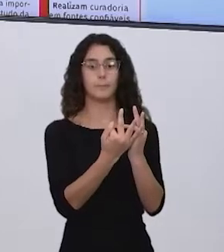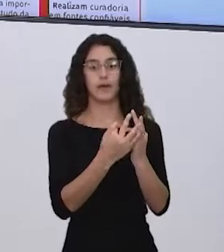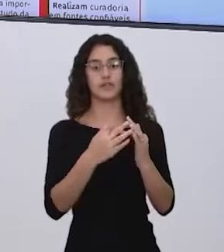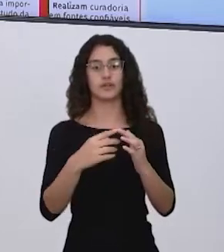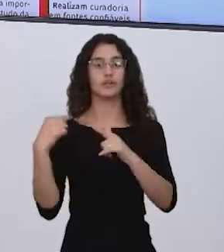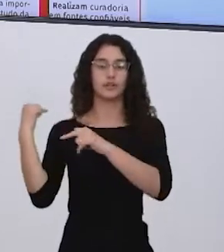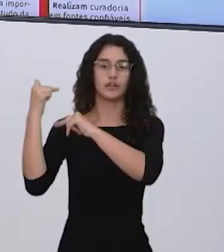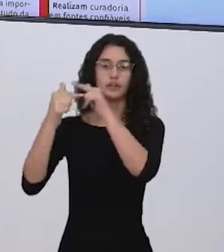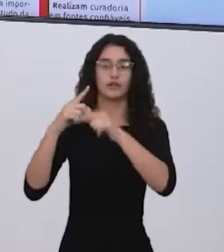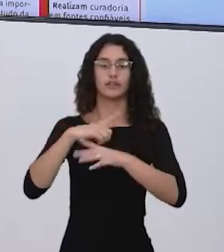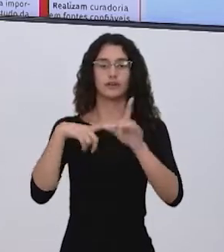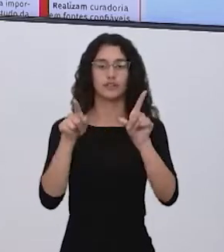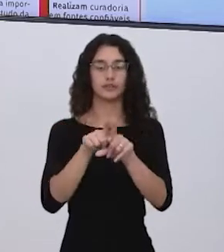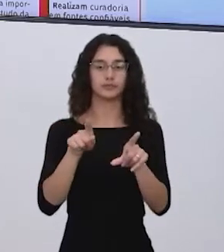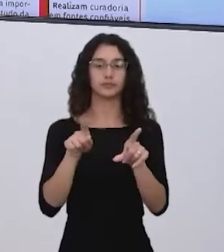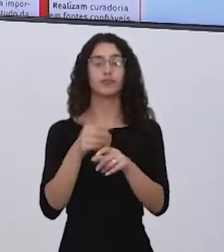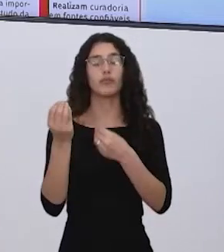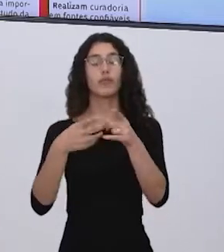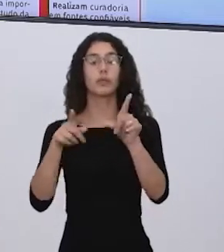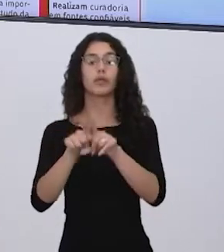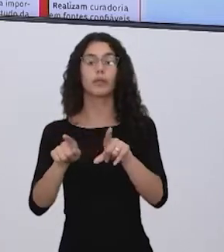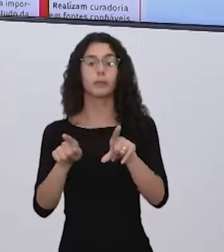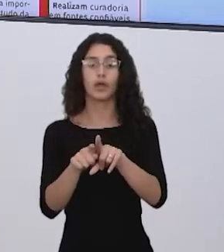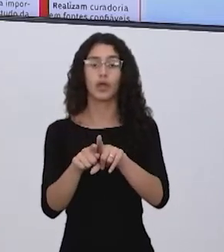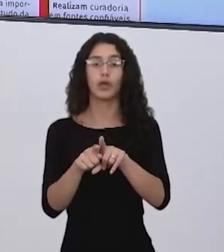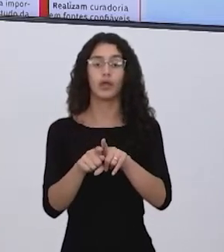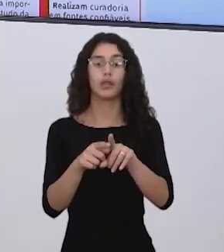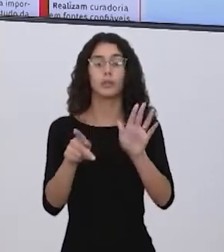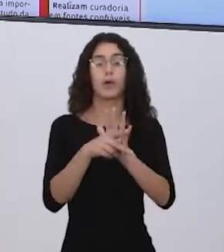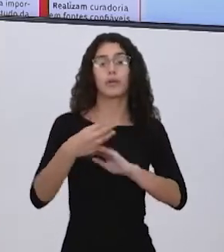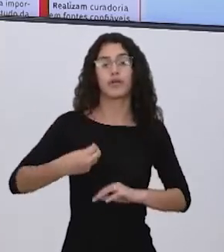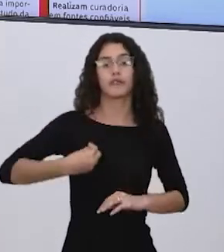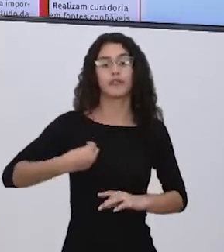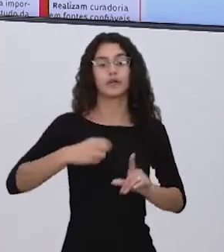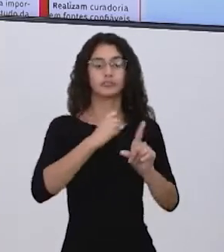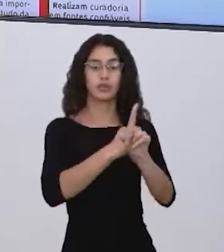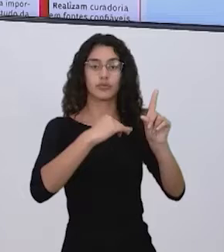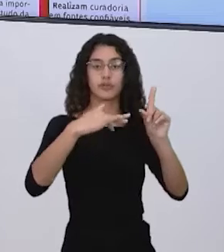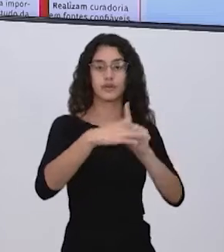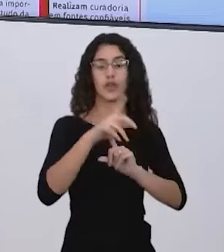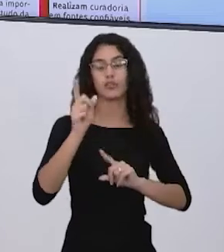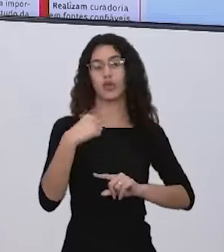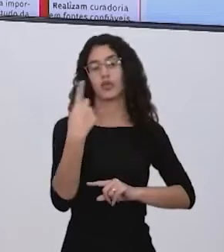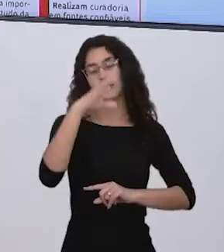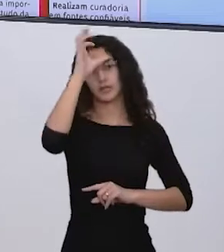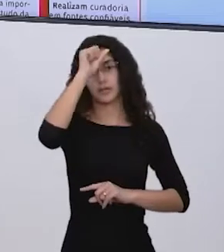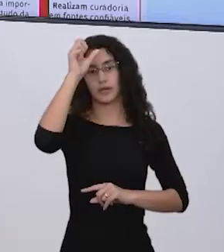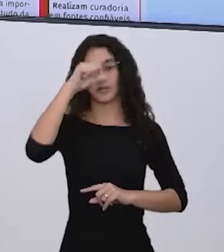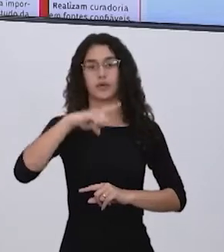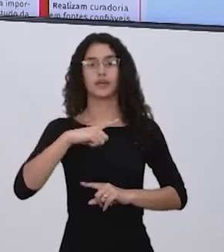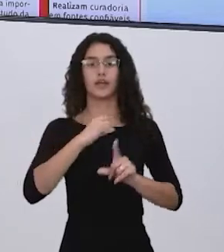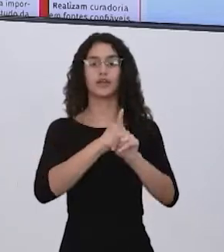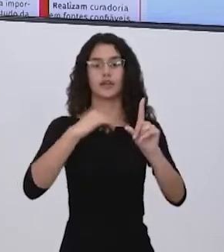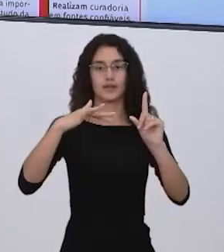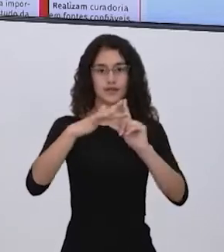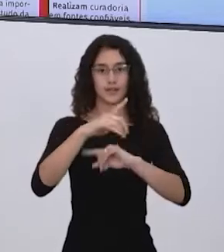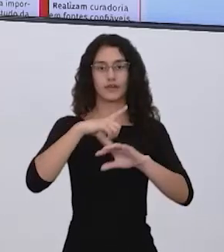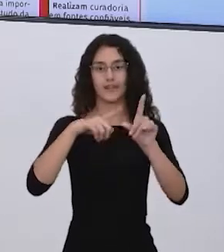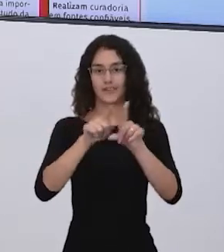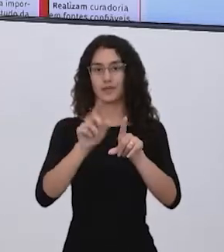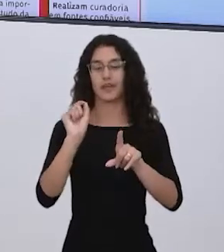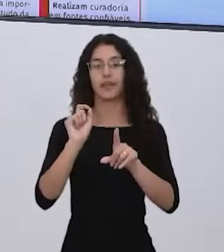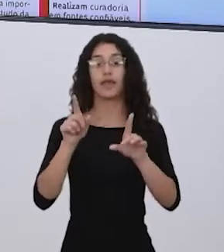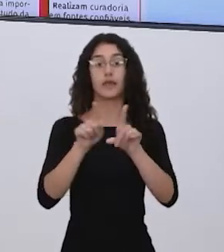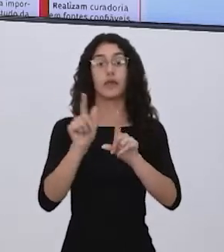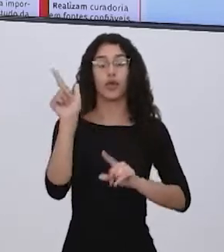dizer, ancestral ali, quanto da vivência em sociedade. É assim que a gente aprende pela socialização. E que